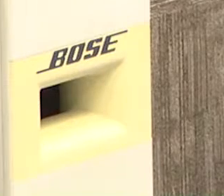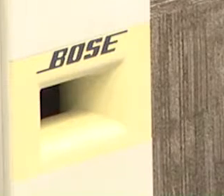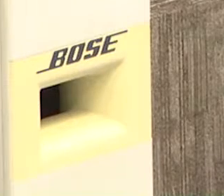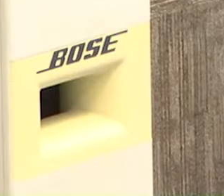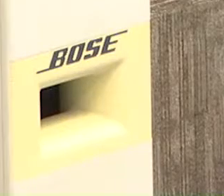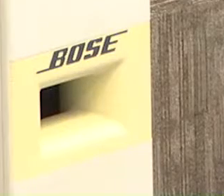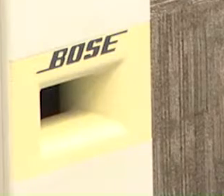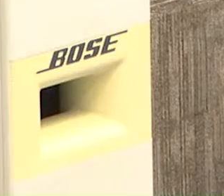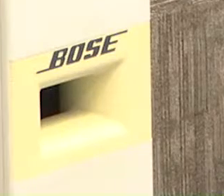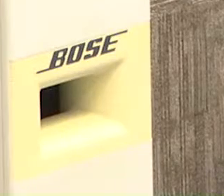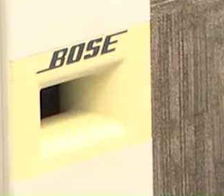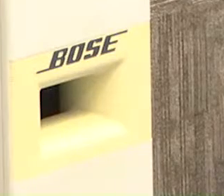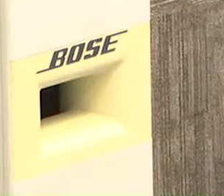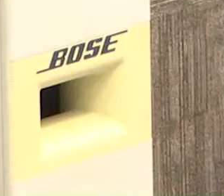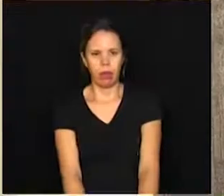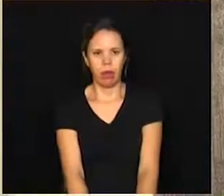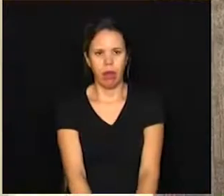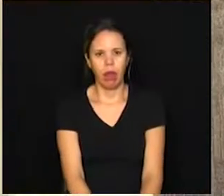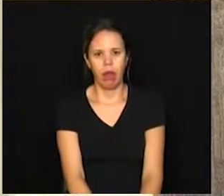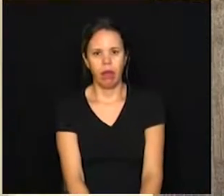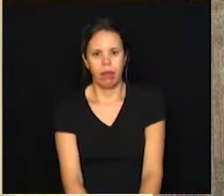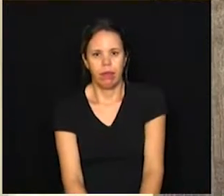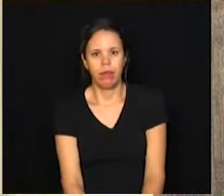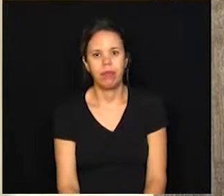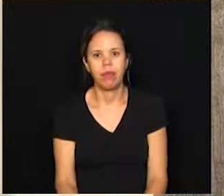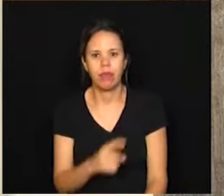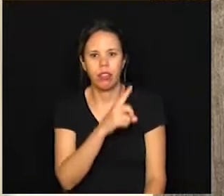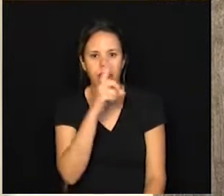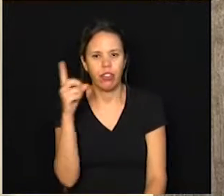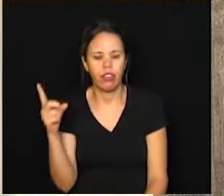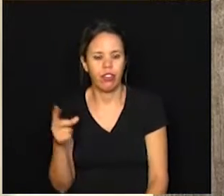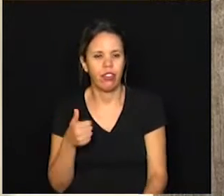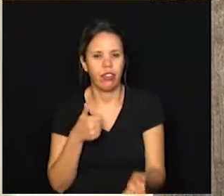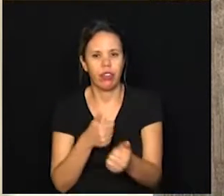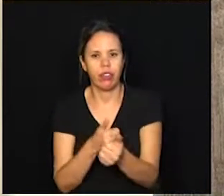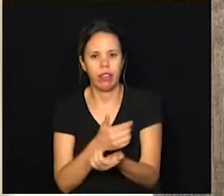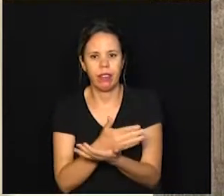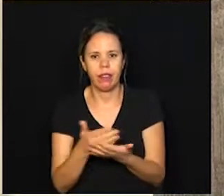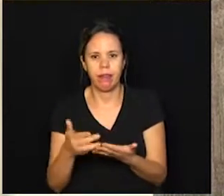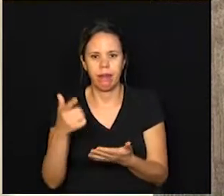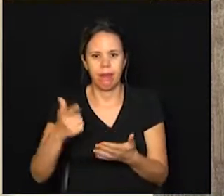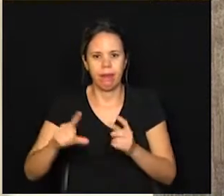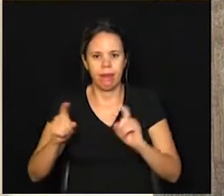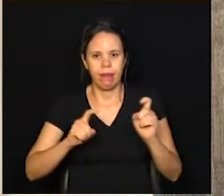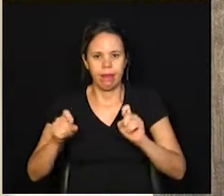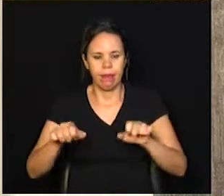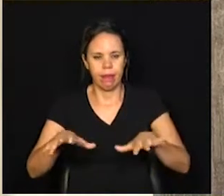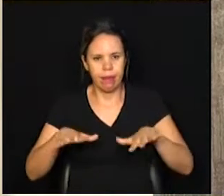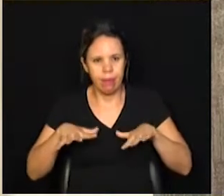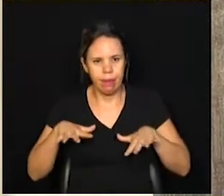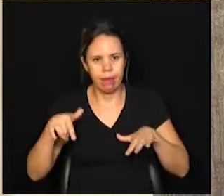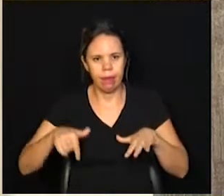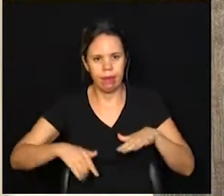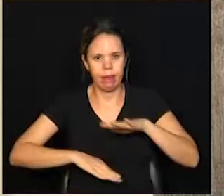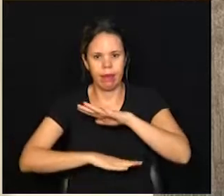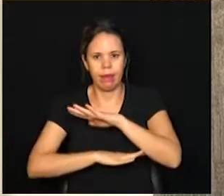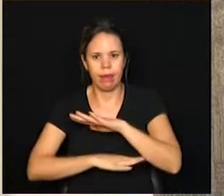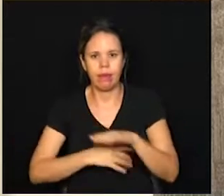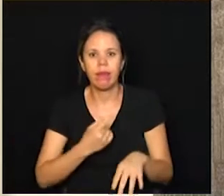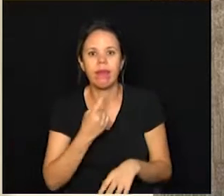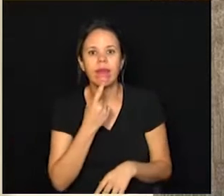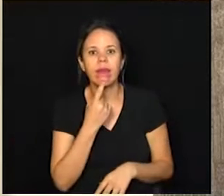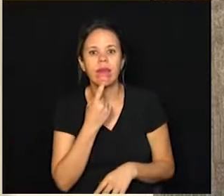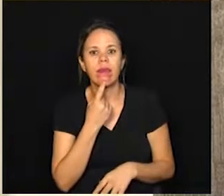vivo aqui do plenário José Maria Matosinho, onde dentro de instantes terá início mais uma audiência pública aqui da Câmara Municipal de